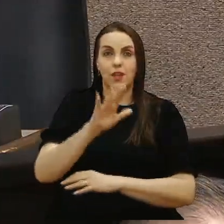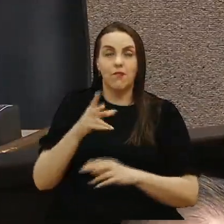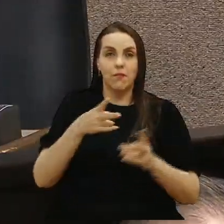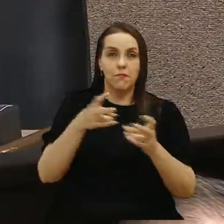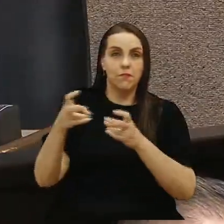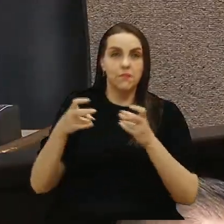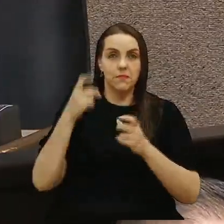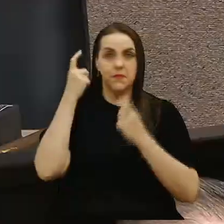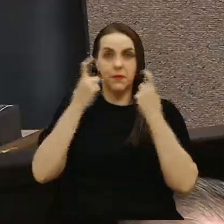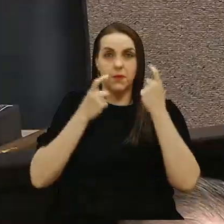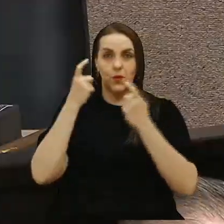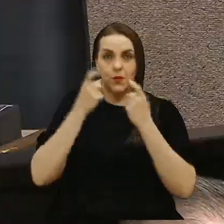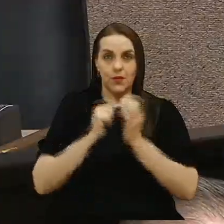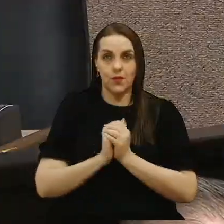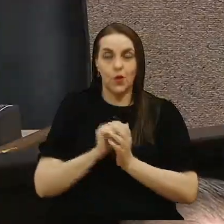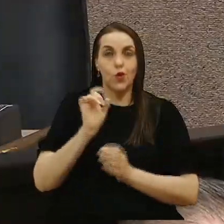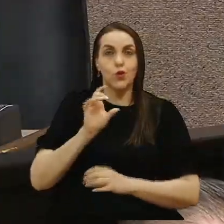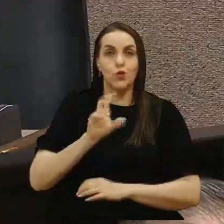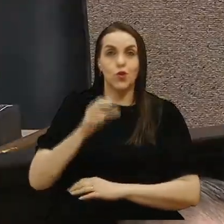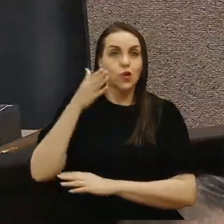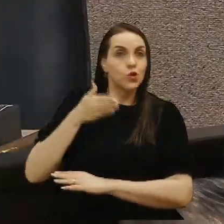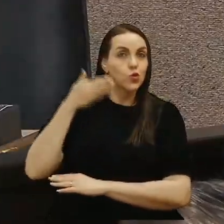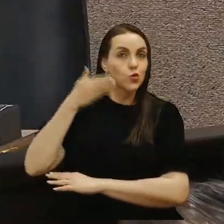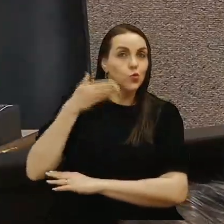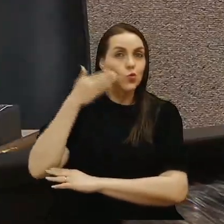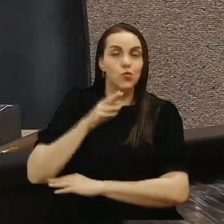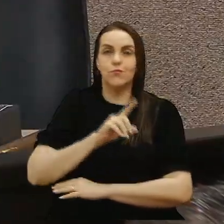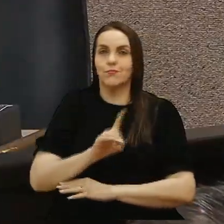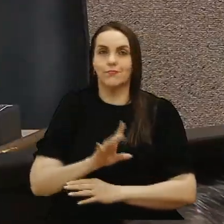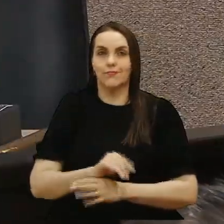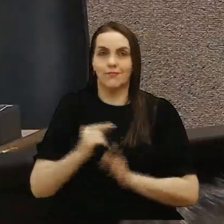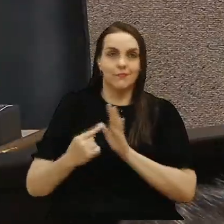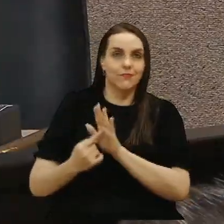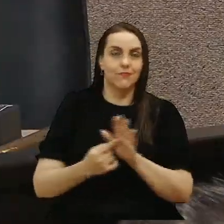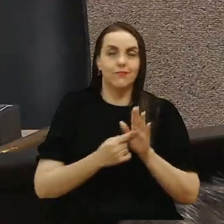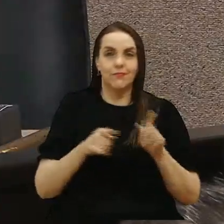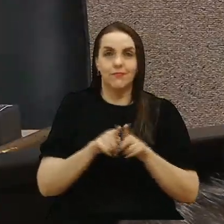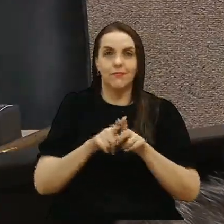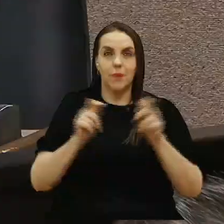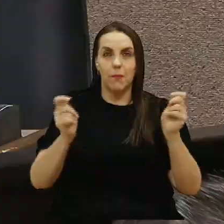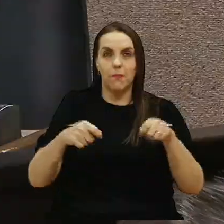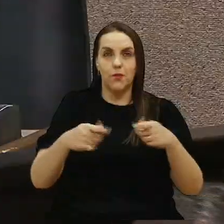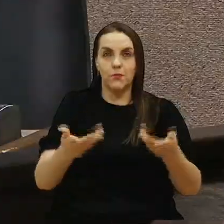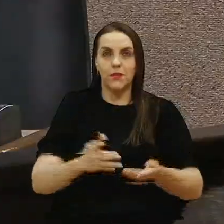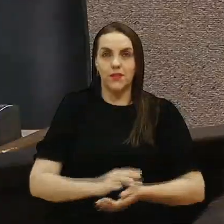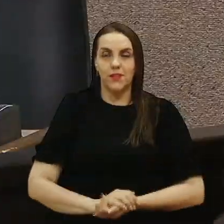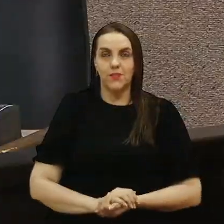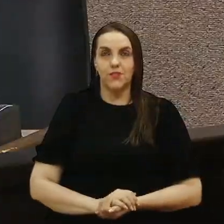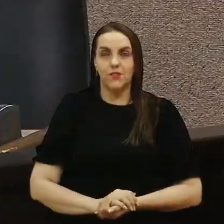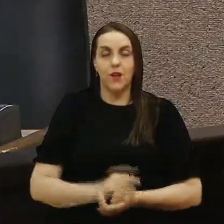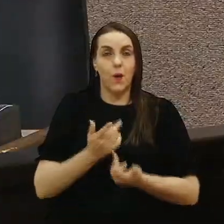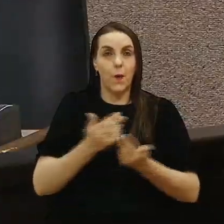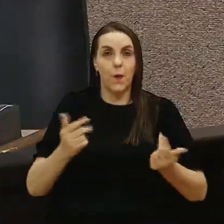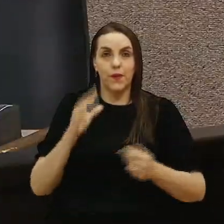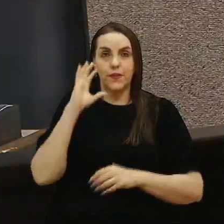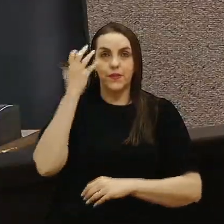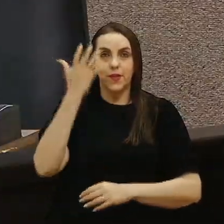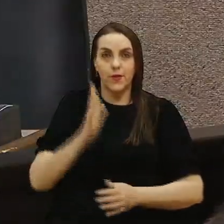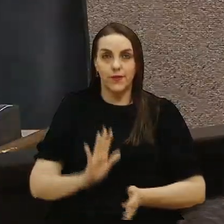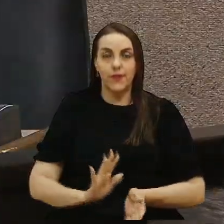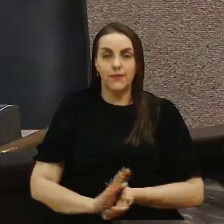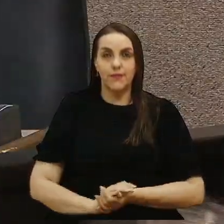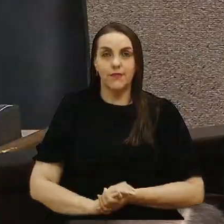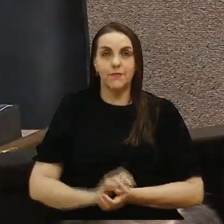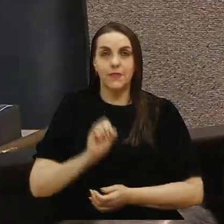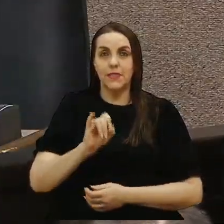tem preocupação. Não é só a questão do discurso, a gente aponta também possibilidades, né, que as coisas aconteçam.